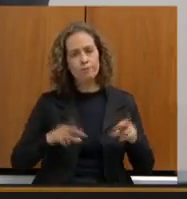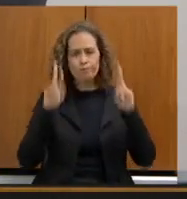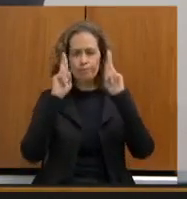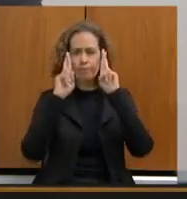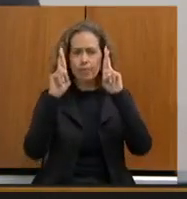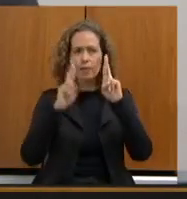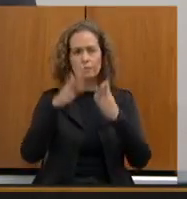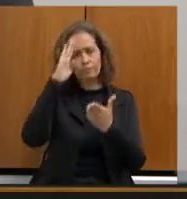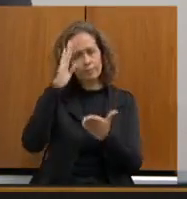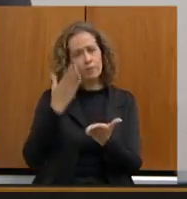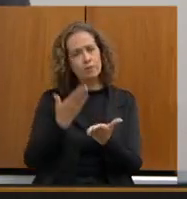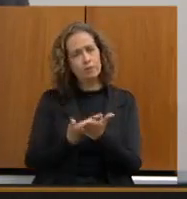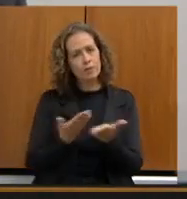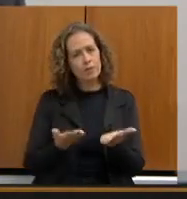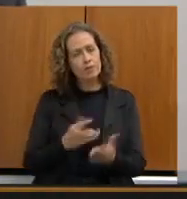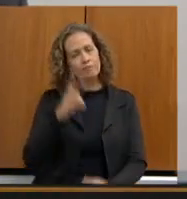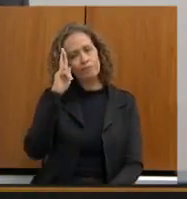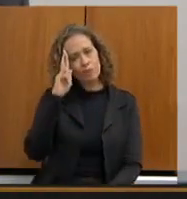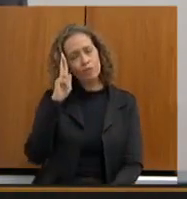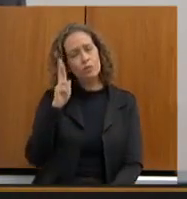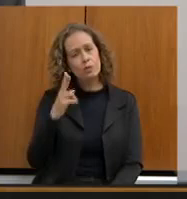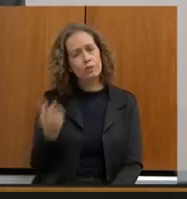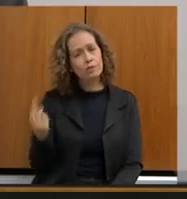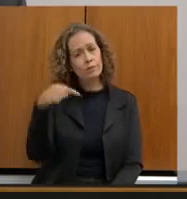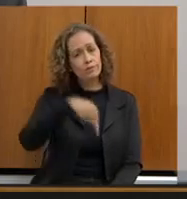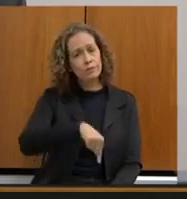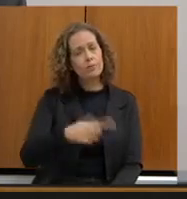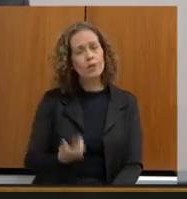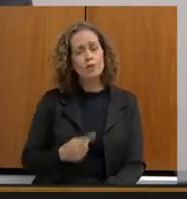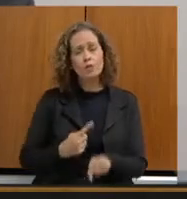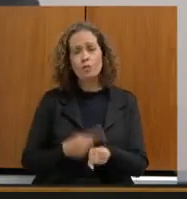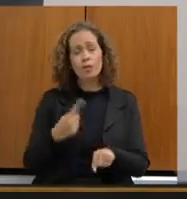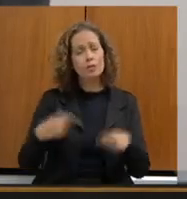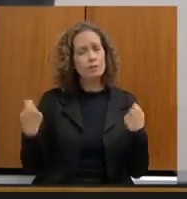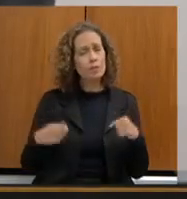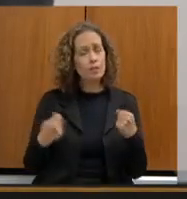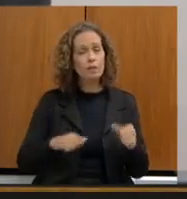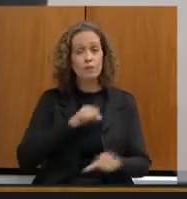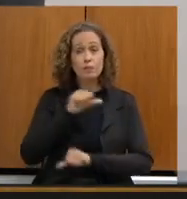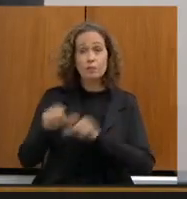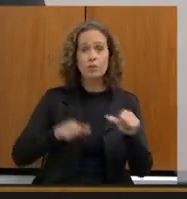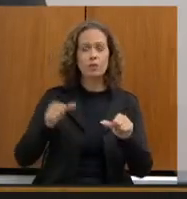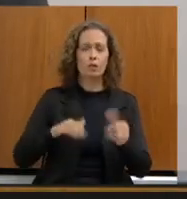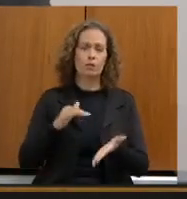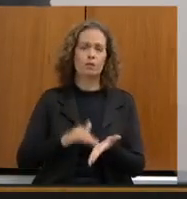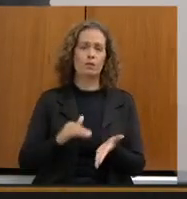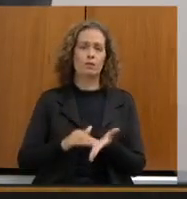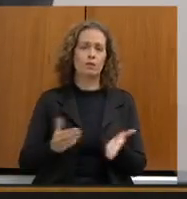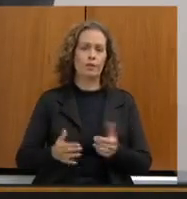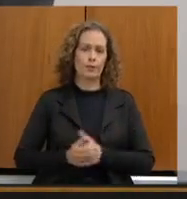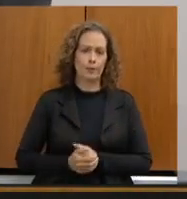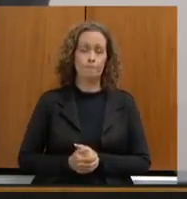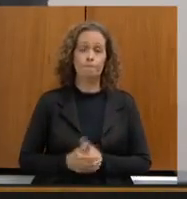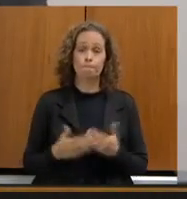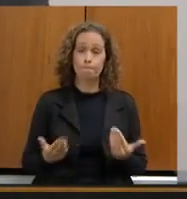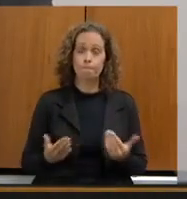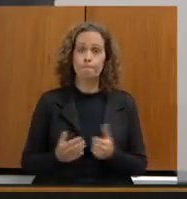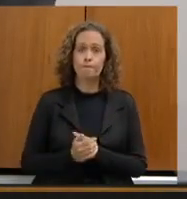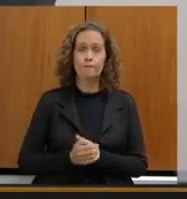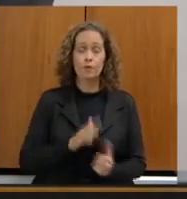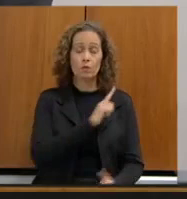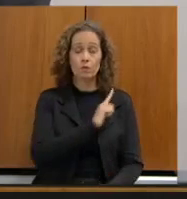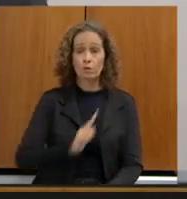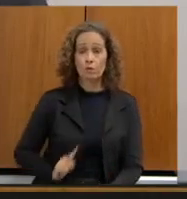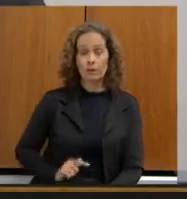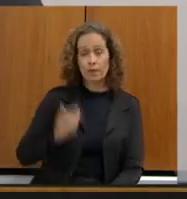a nossa confiança e o senhor veio no momento que precisavam mudar essa secretaria pelo menos isso o governador Zema